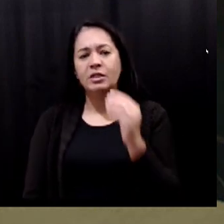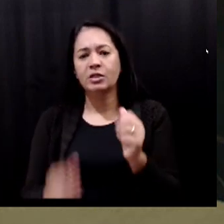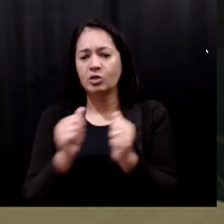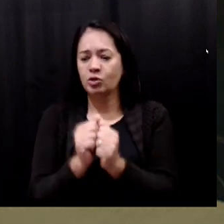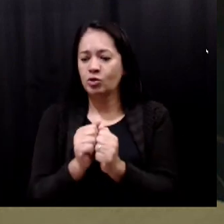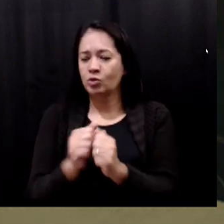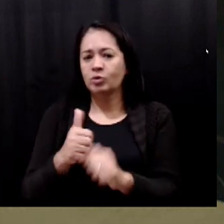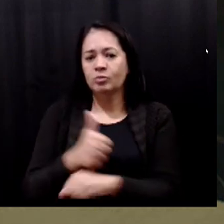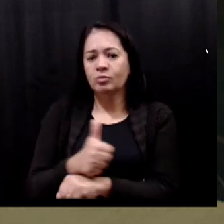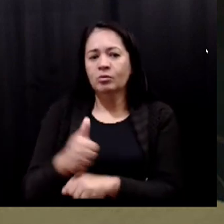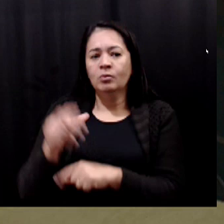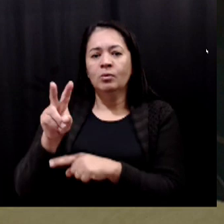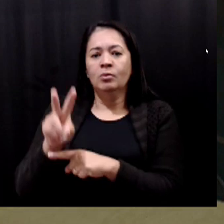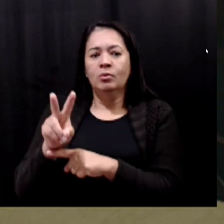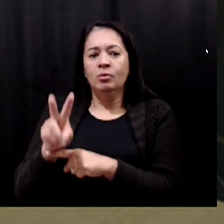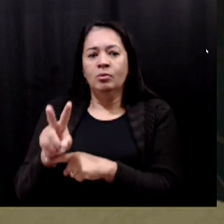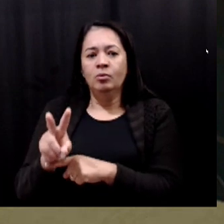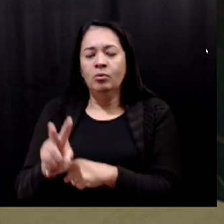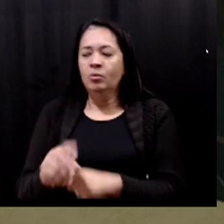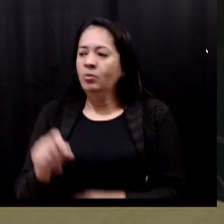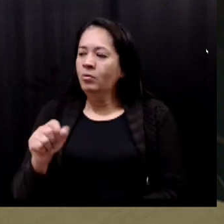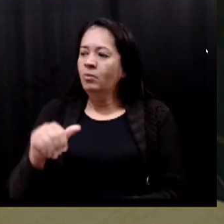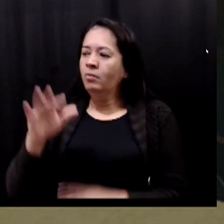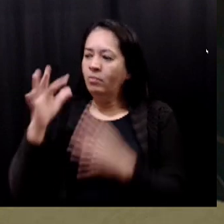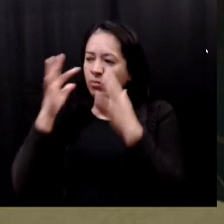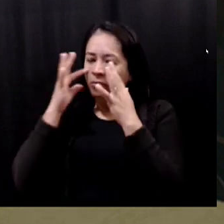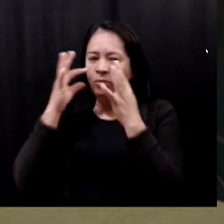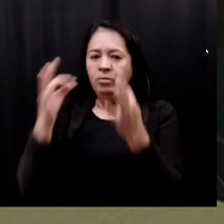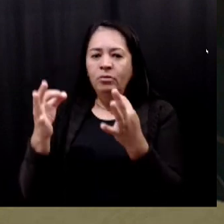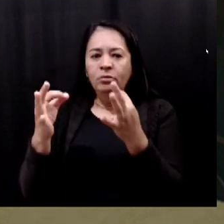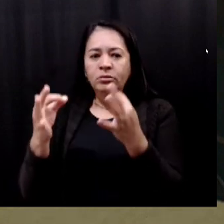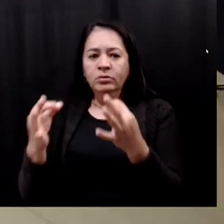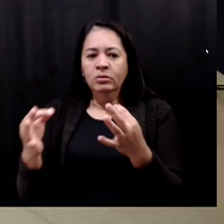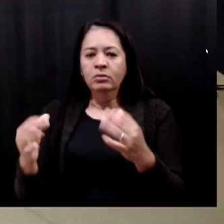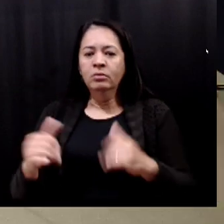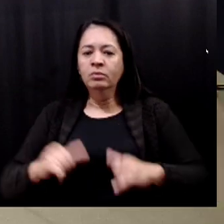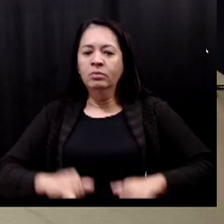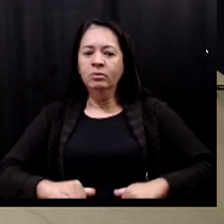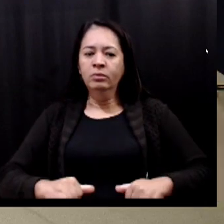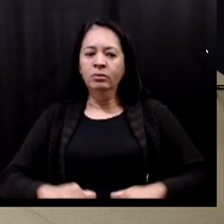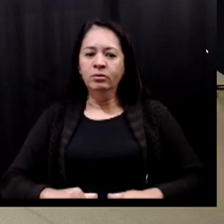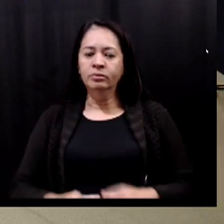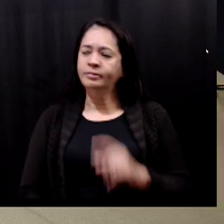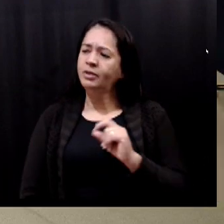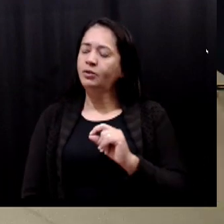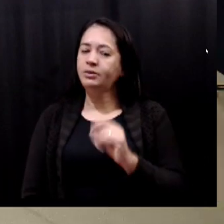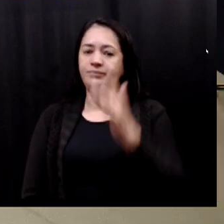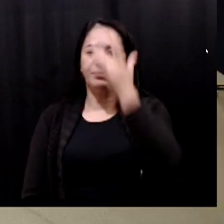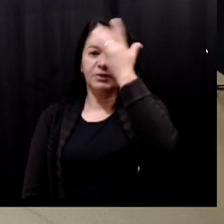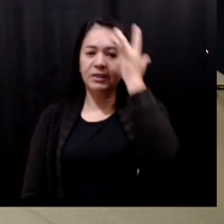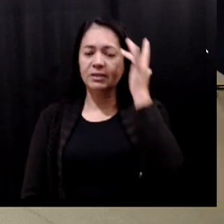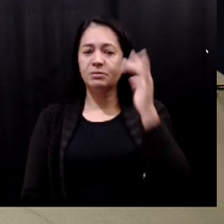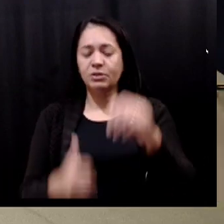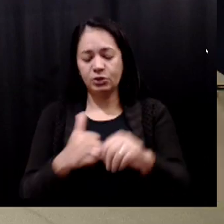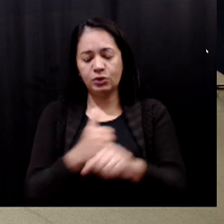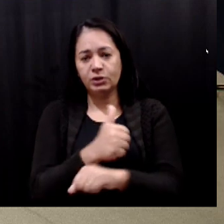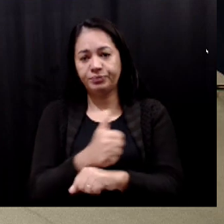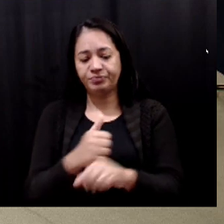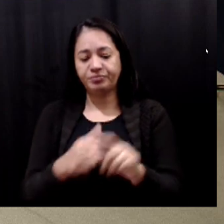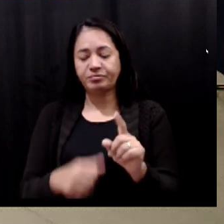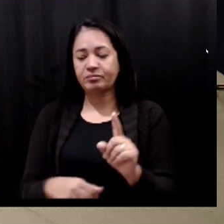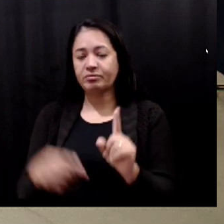Então, o que mais te chama a atenção no sofrimento dessas pessoas, das pessoas que cuidam? Elas sofrem,